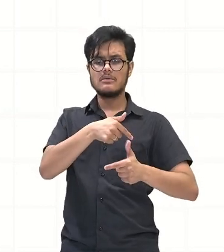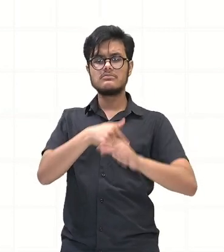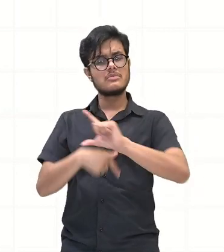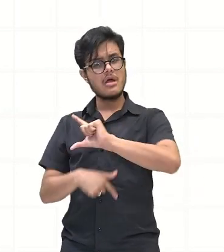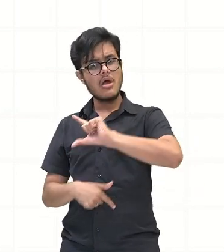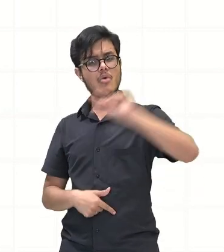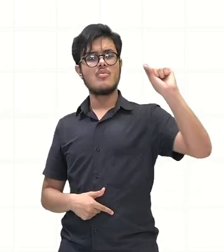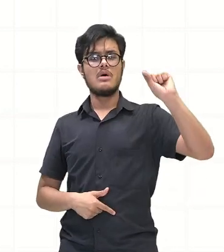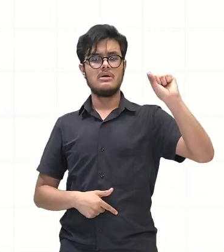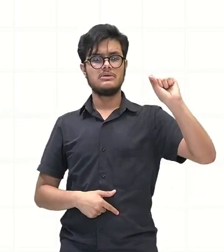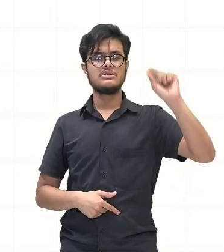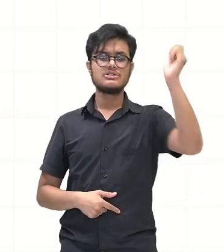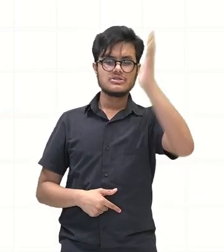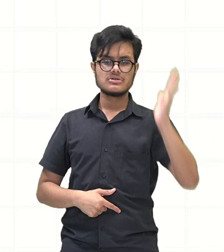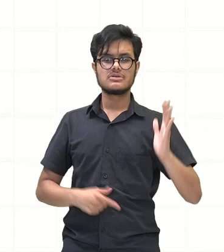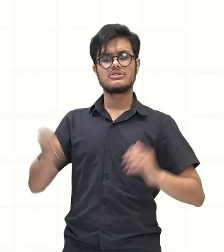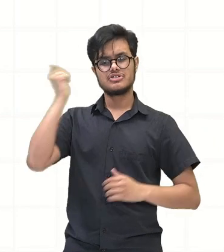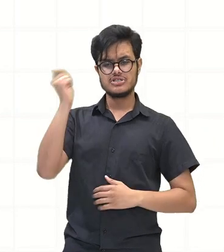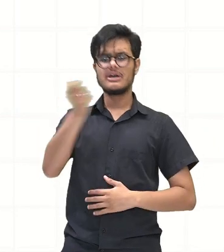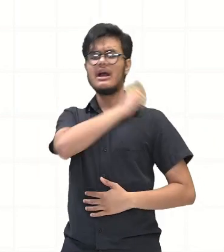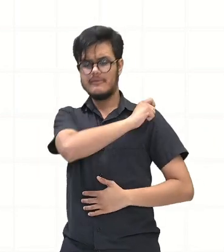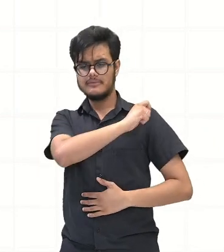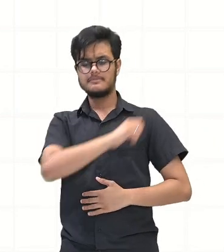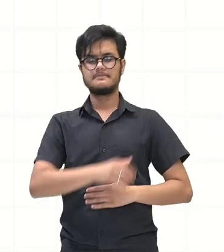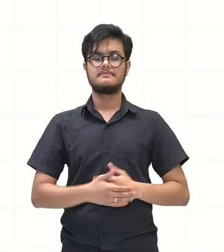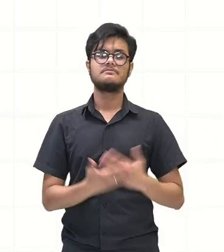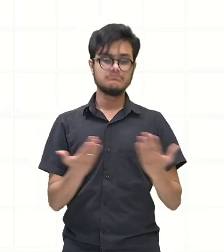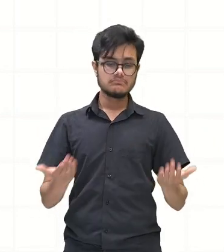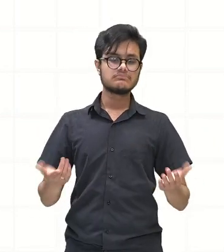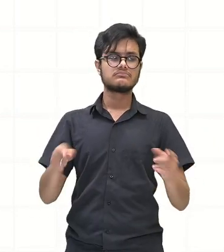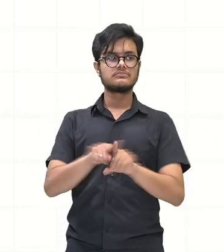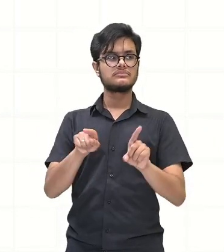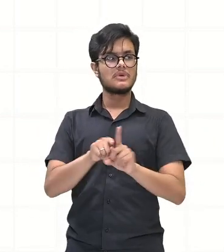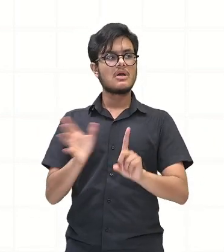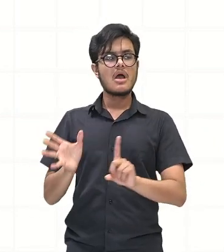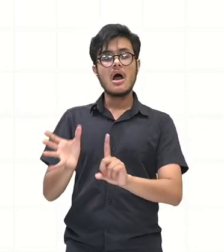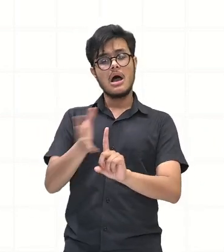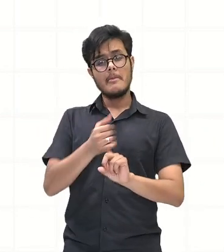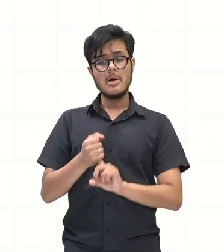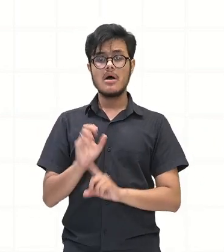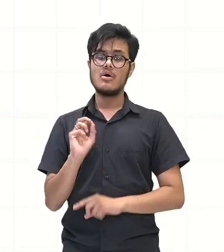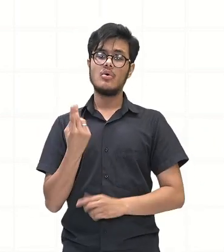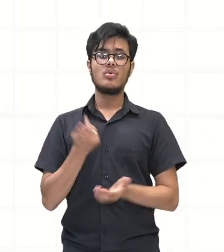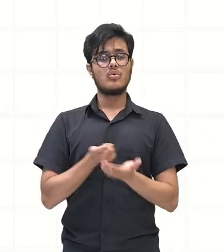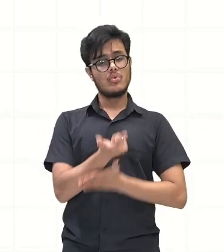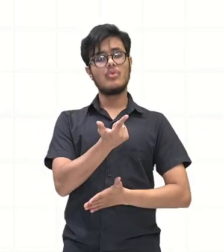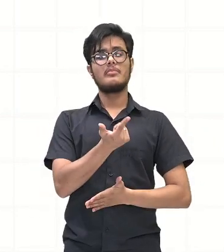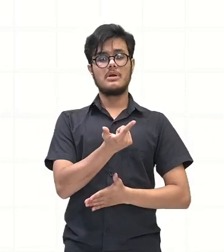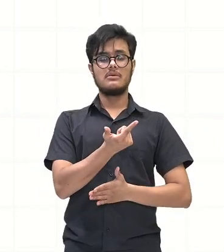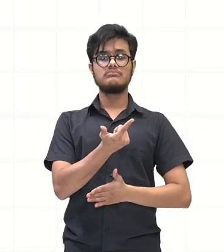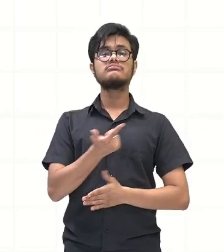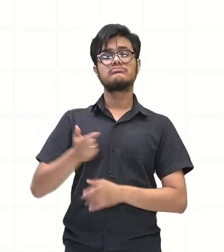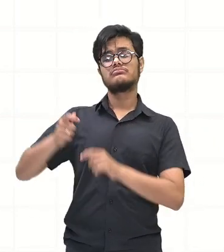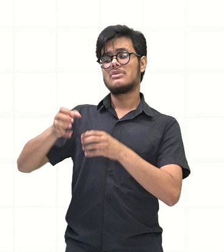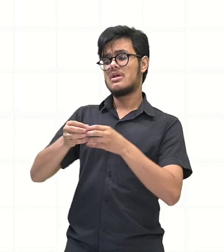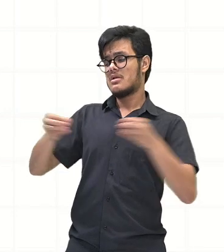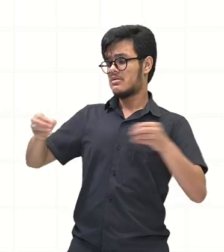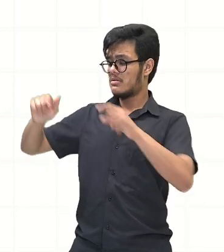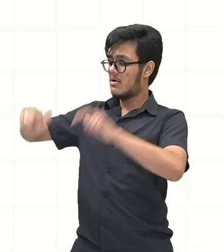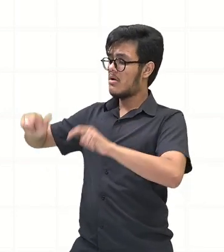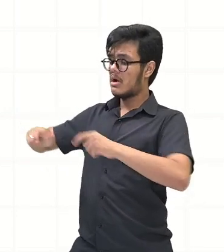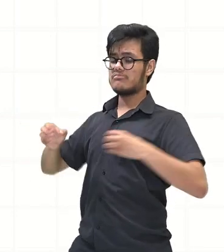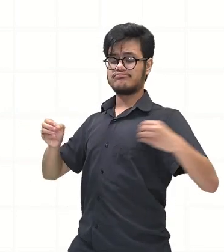se tornarem ali cativos. E eles capturavam ou compravam escravizados de regiões vizinhas e